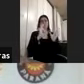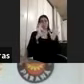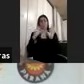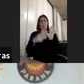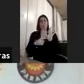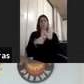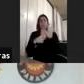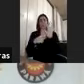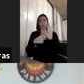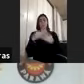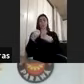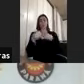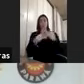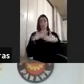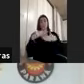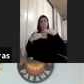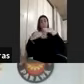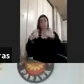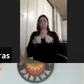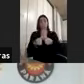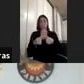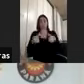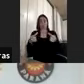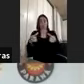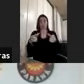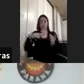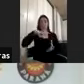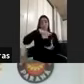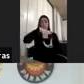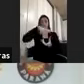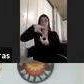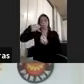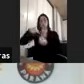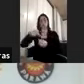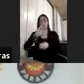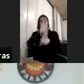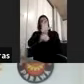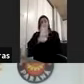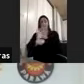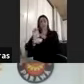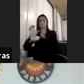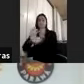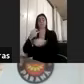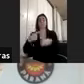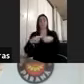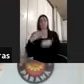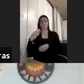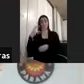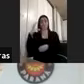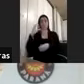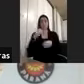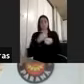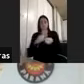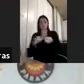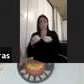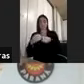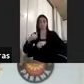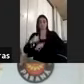evolução dos números da pandemia, né, global, estado, Curitiba e região metropolitana e São José dos